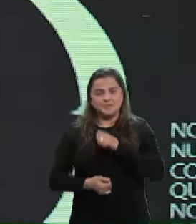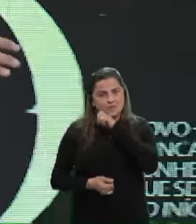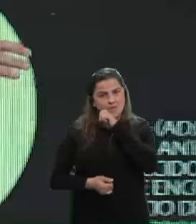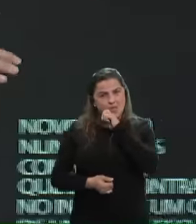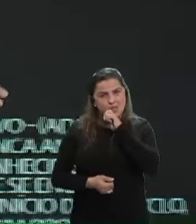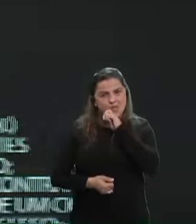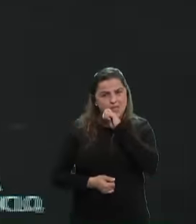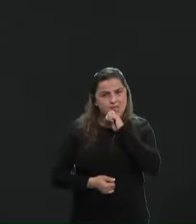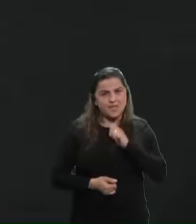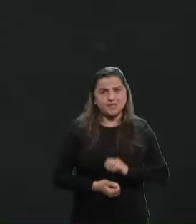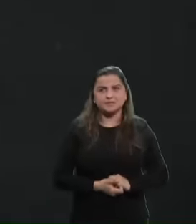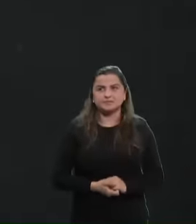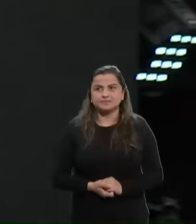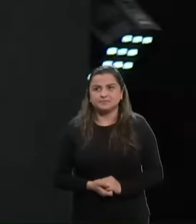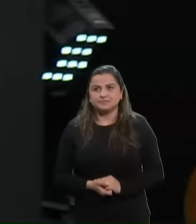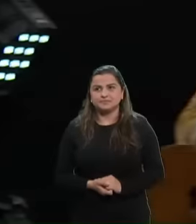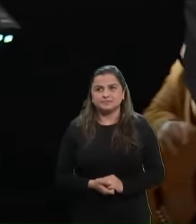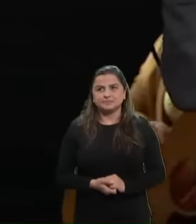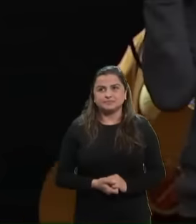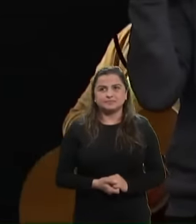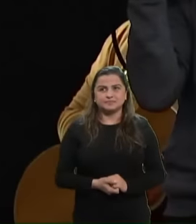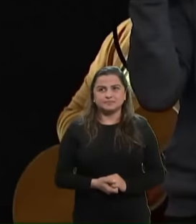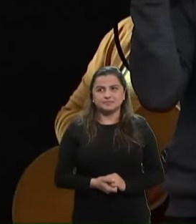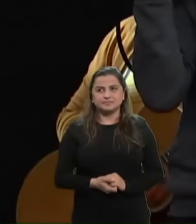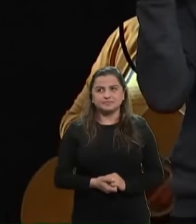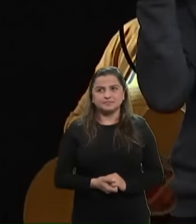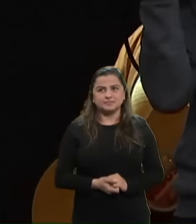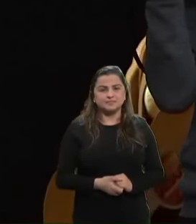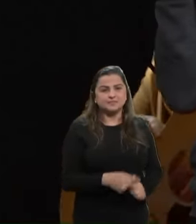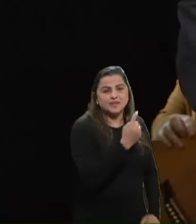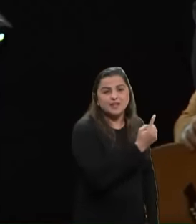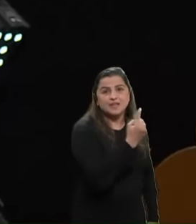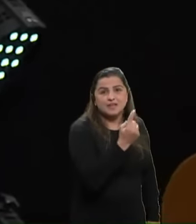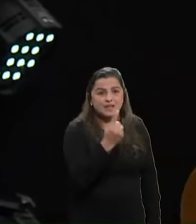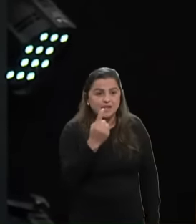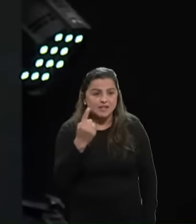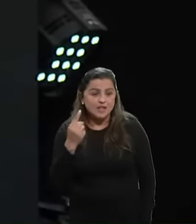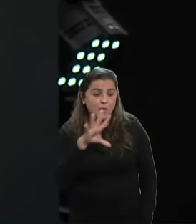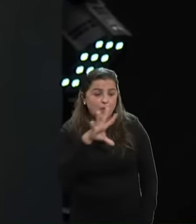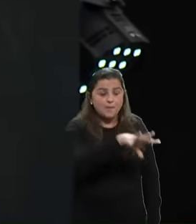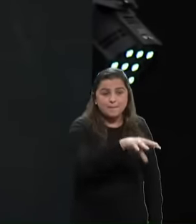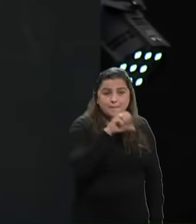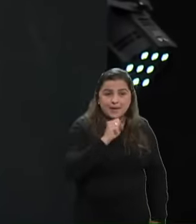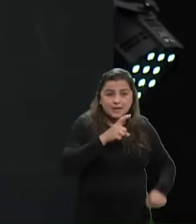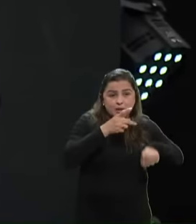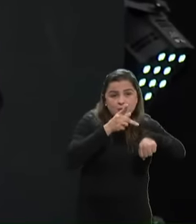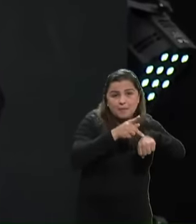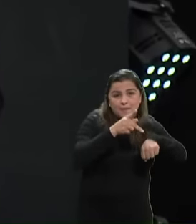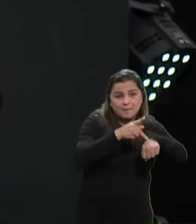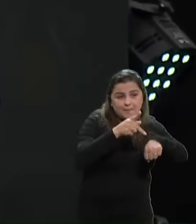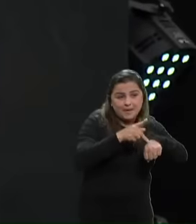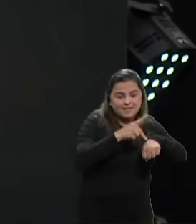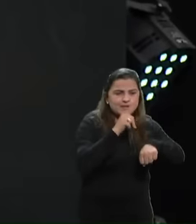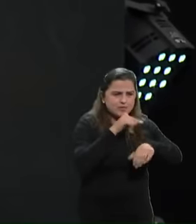que cada príncipe pegue uma pedra de meio do rio e leve para o acampamento.